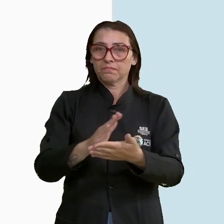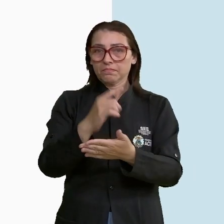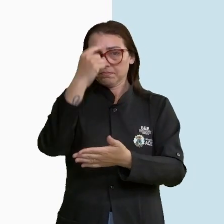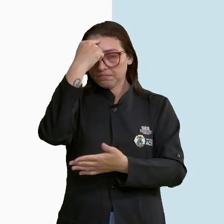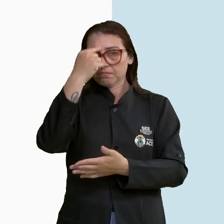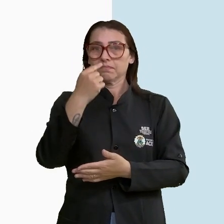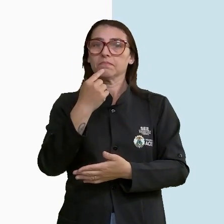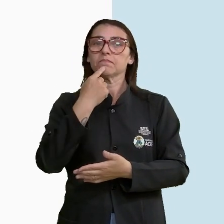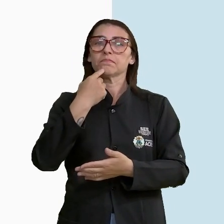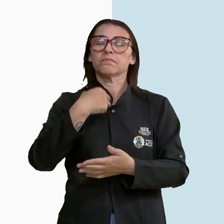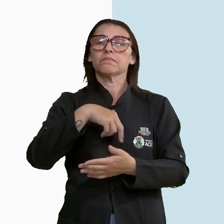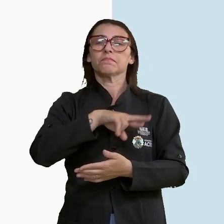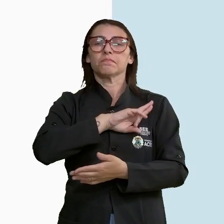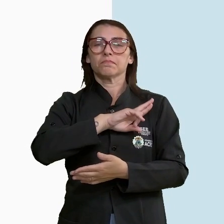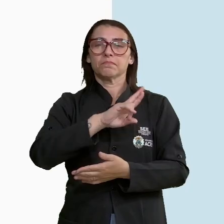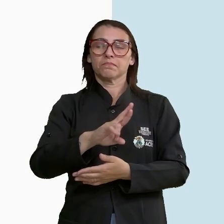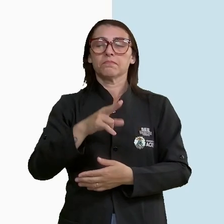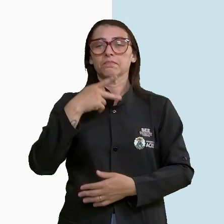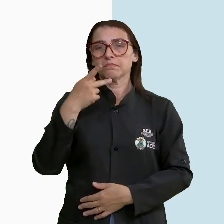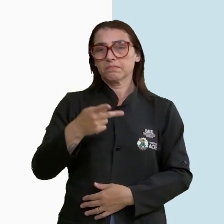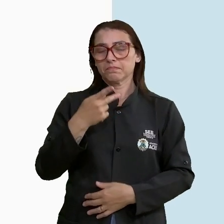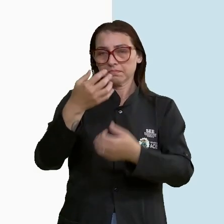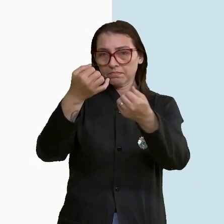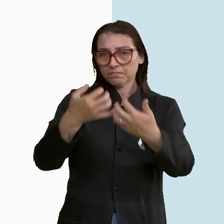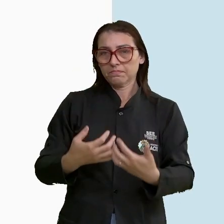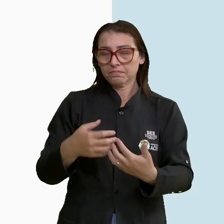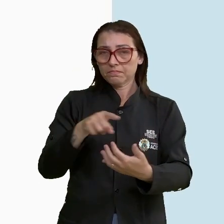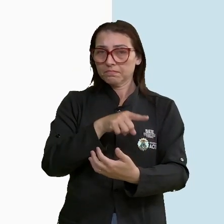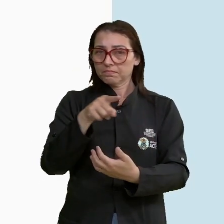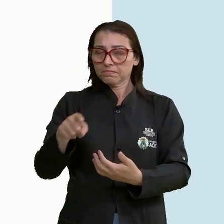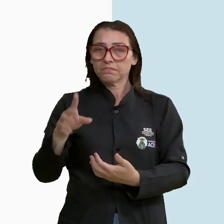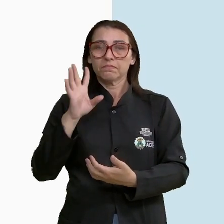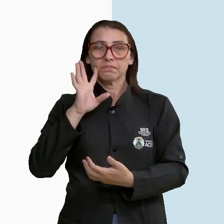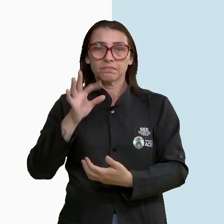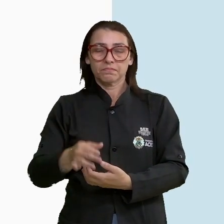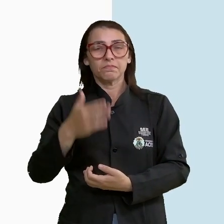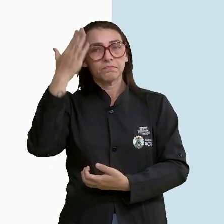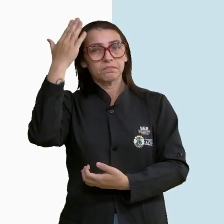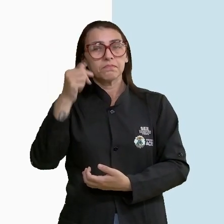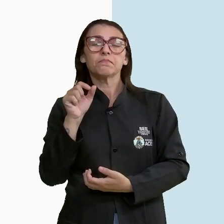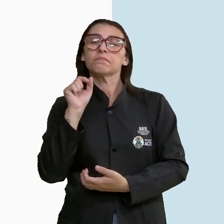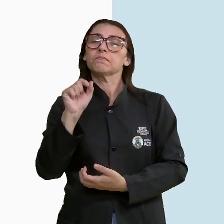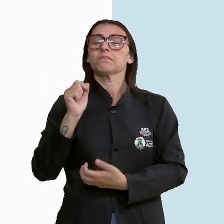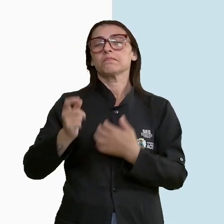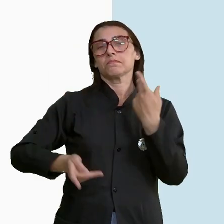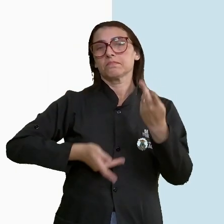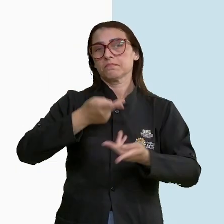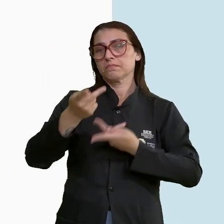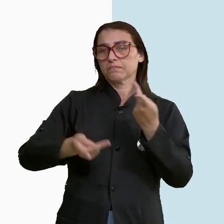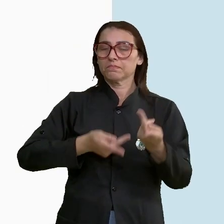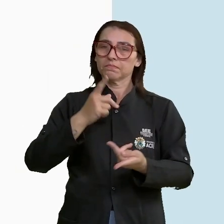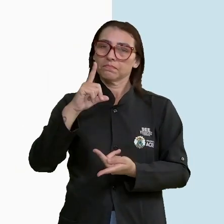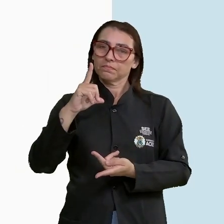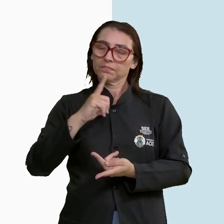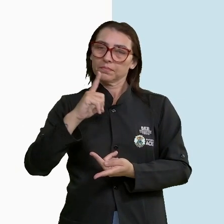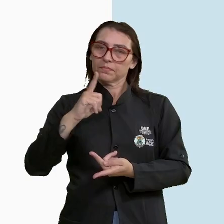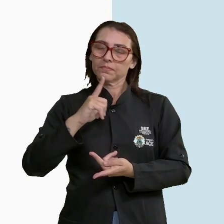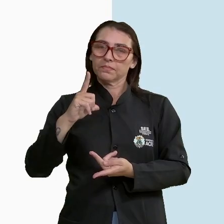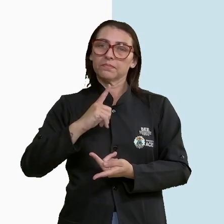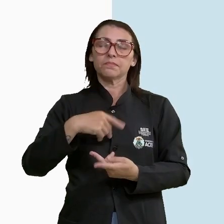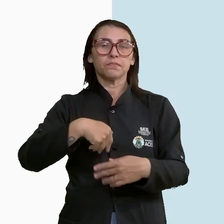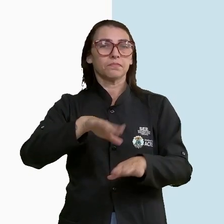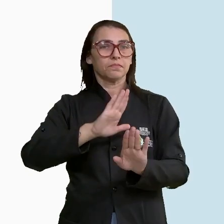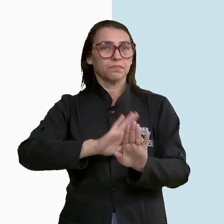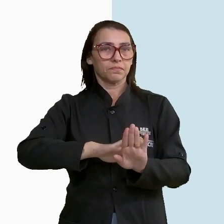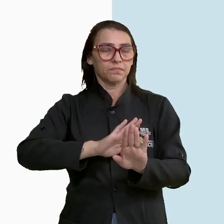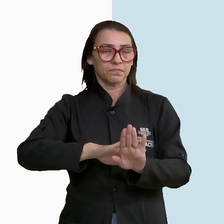imagens que representam um pouco essa nossa fala. E você, com certeza, sabe do que eu estou falando, né? Tem aí as